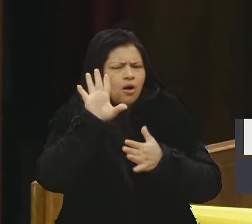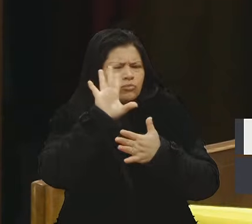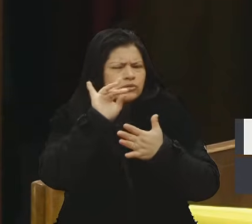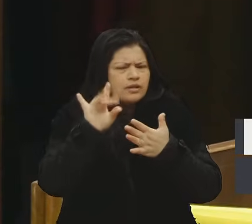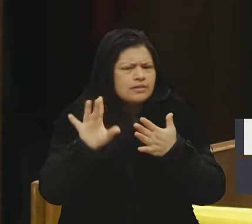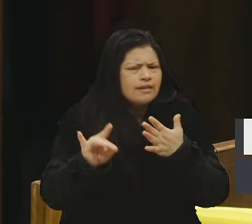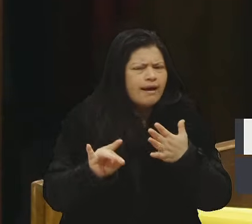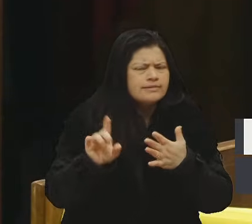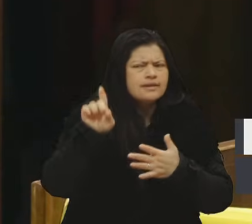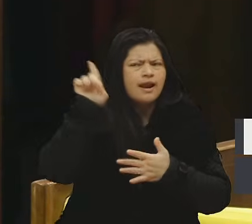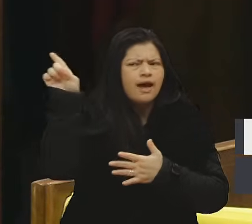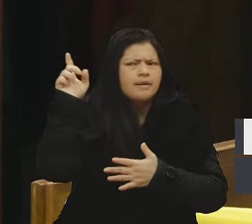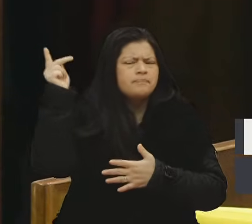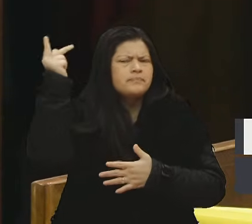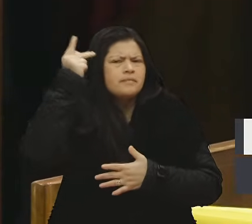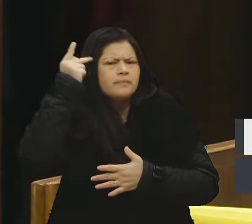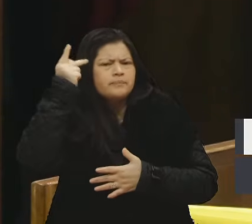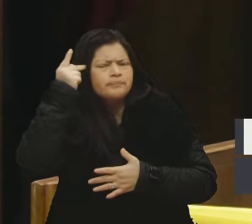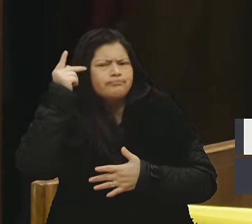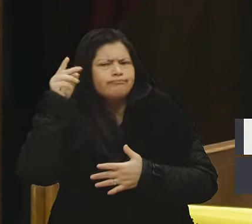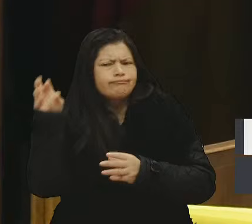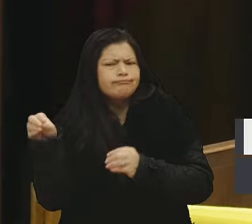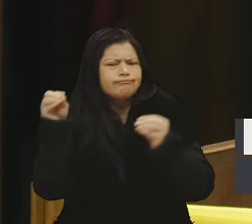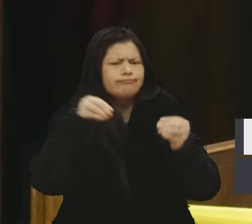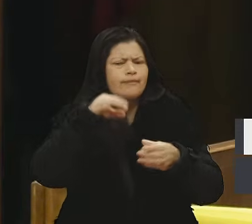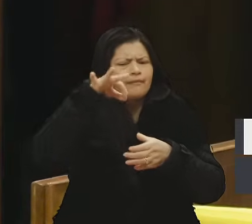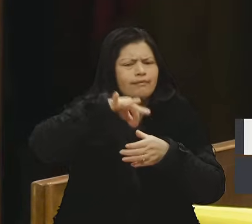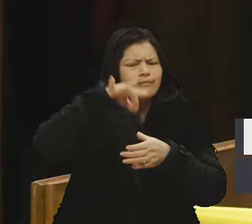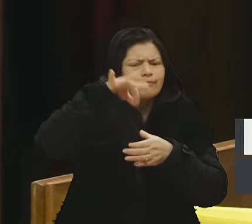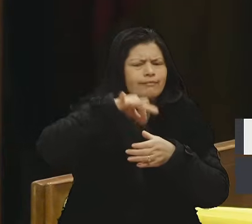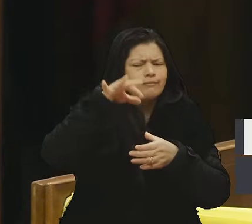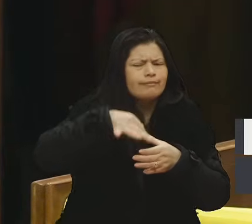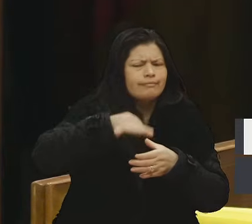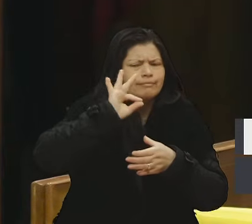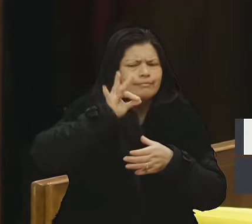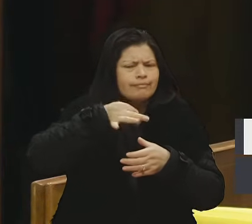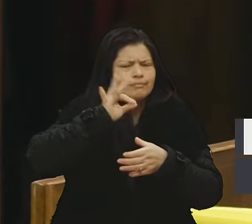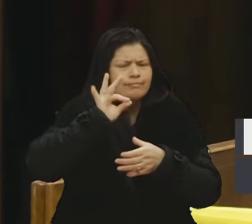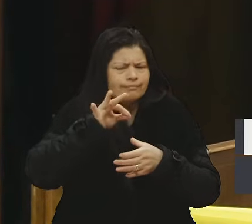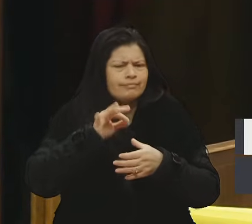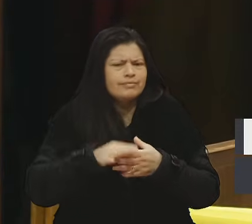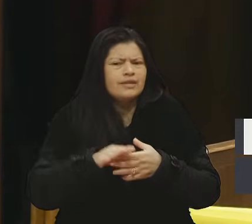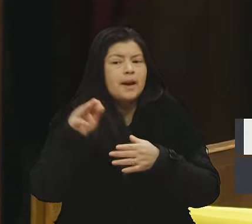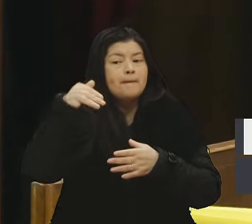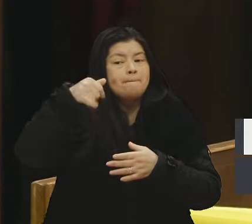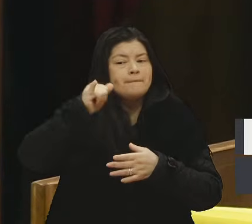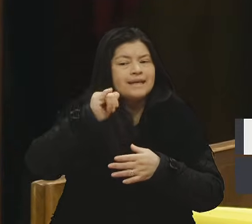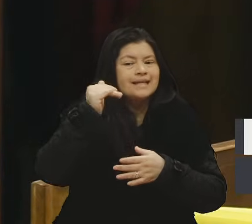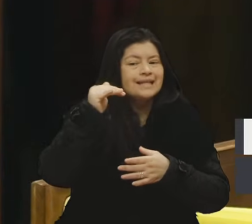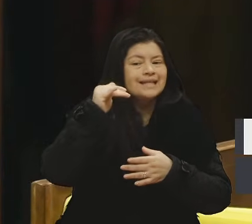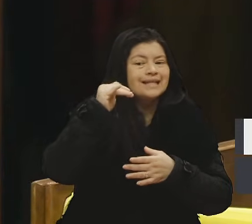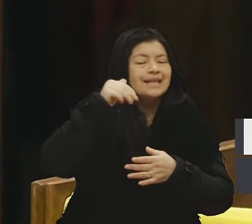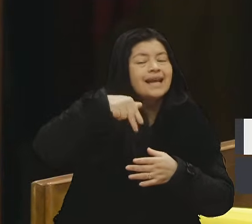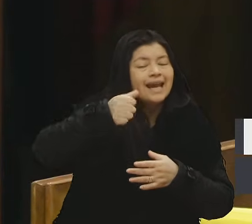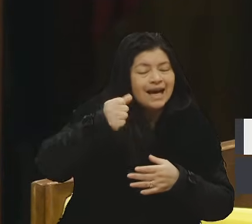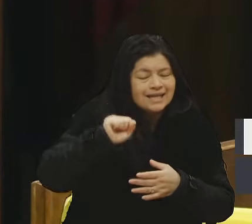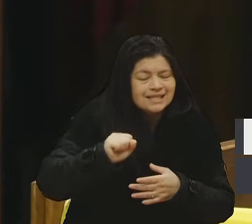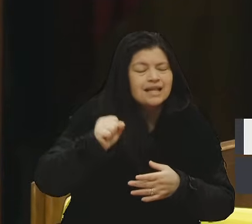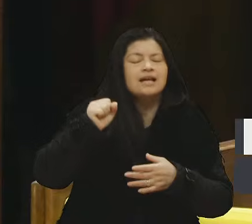beleza. Passou na turminha do café com leite. Passou no em Minas. Passou no